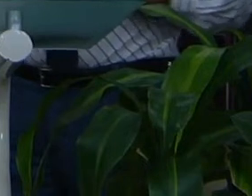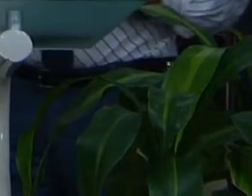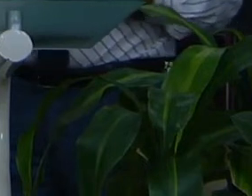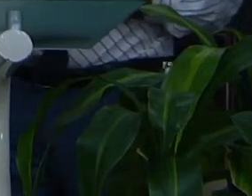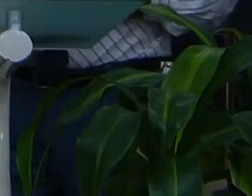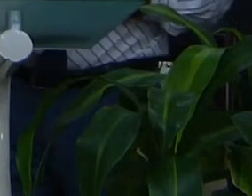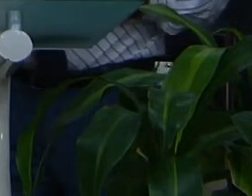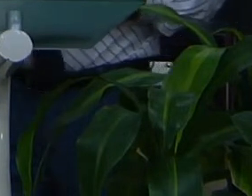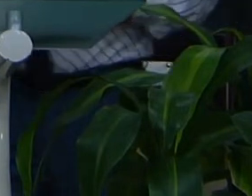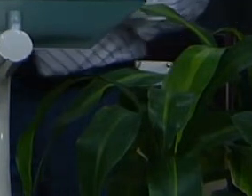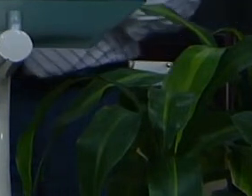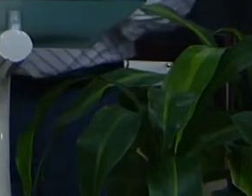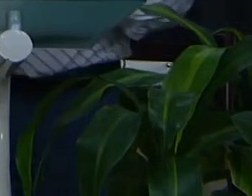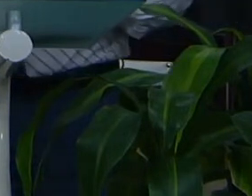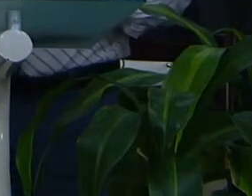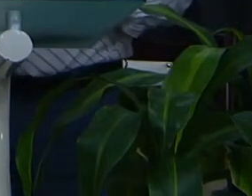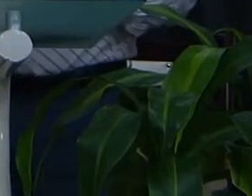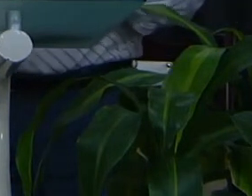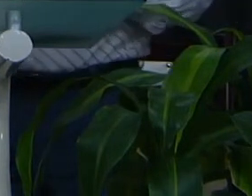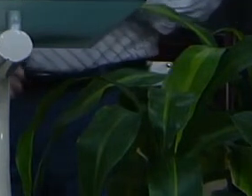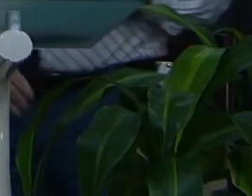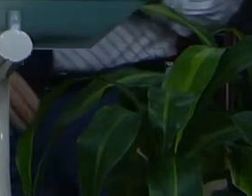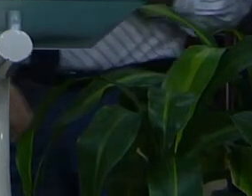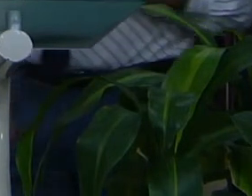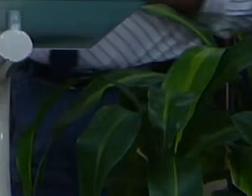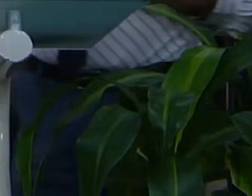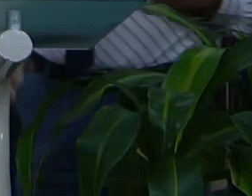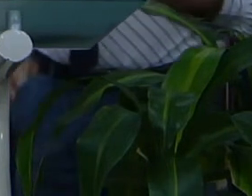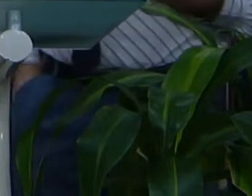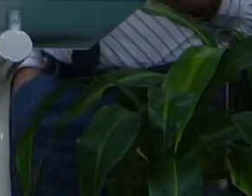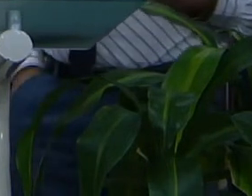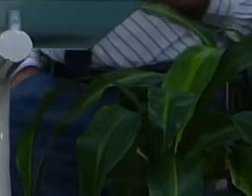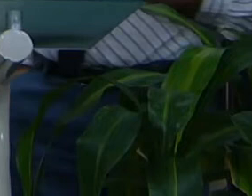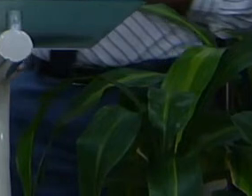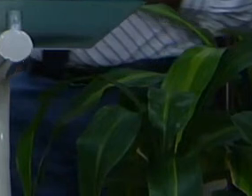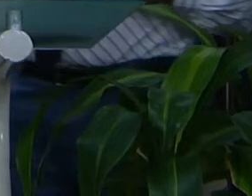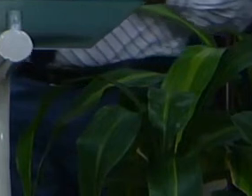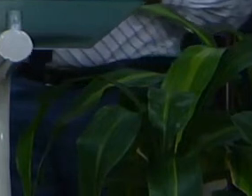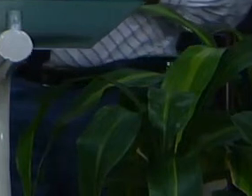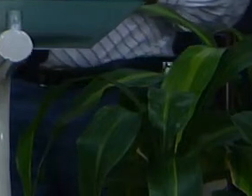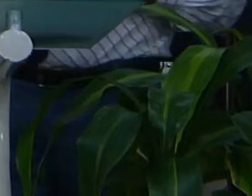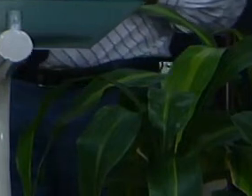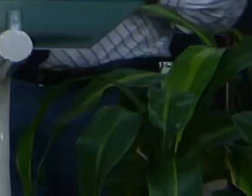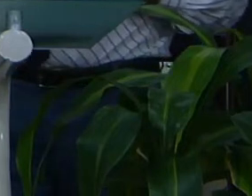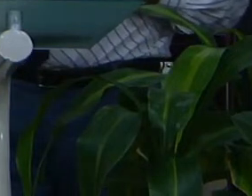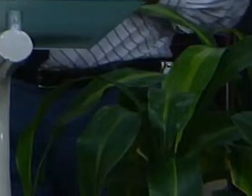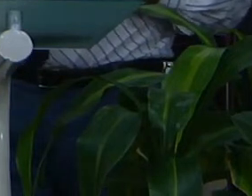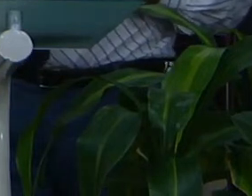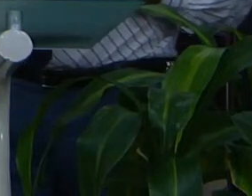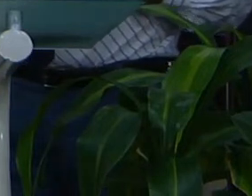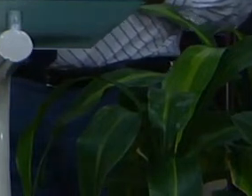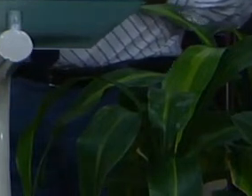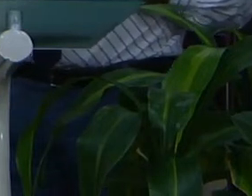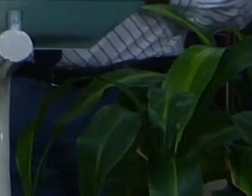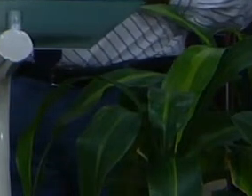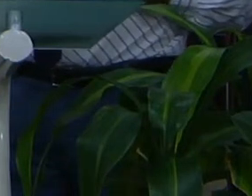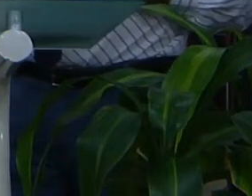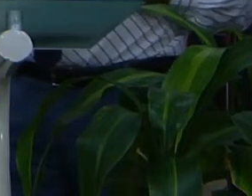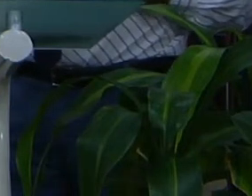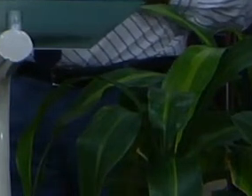de cantar senhor porque ali o caminho foi aberto pai